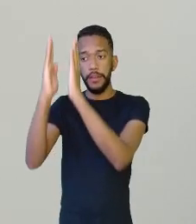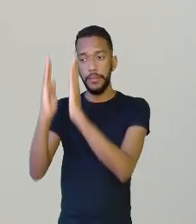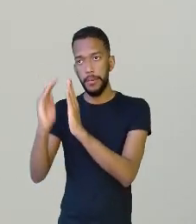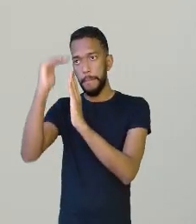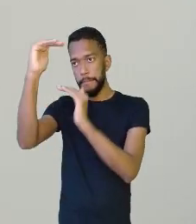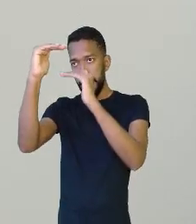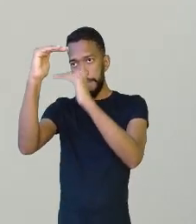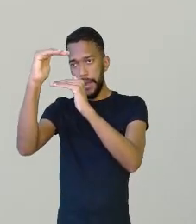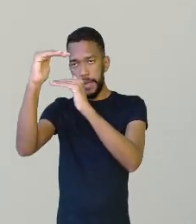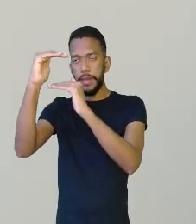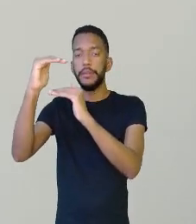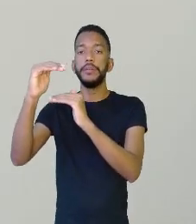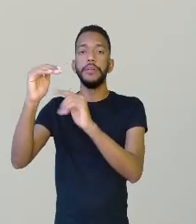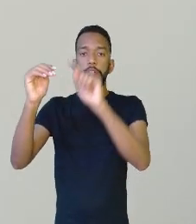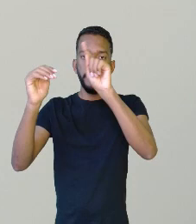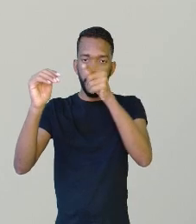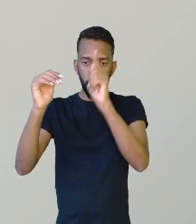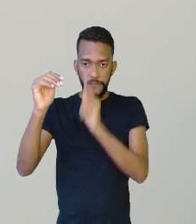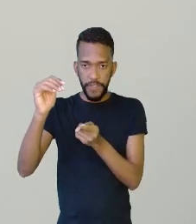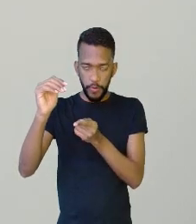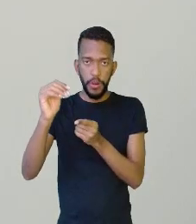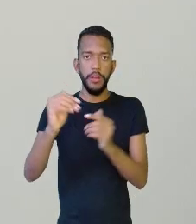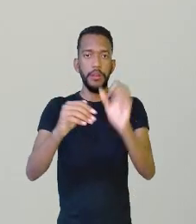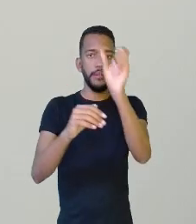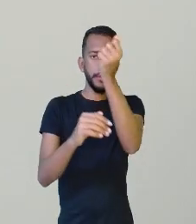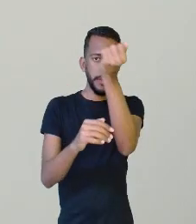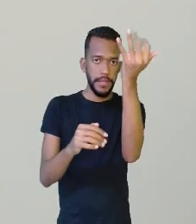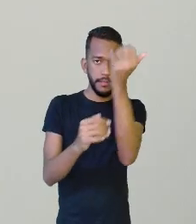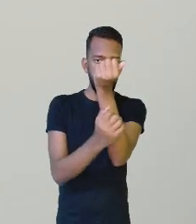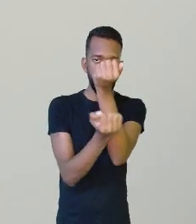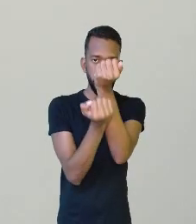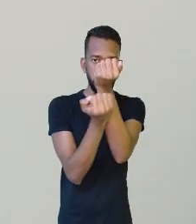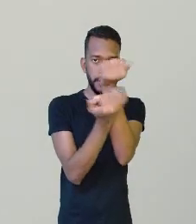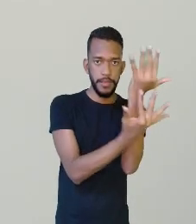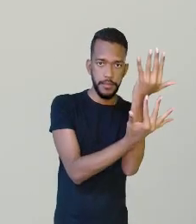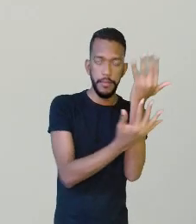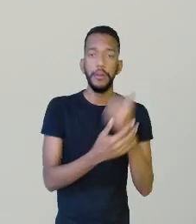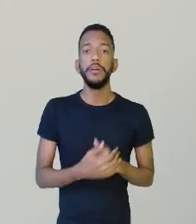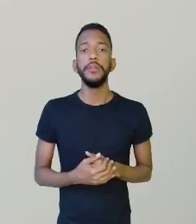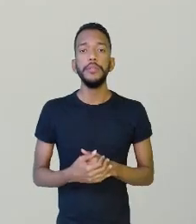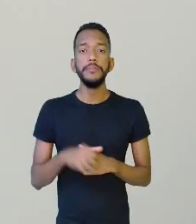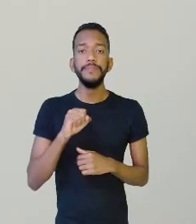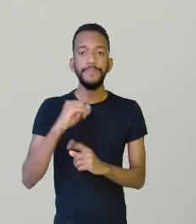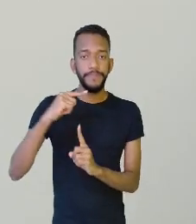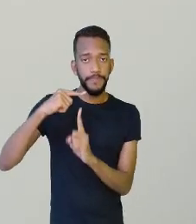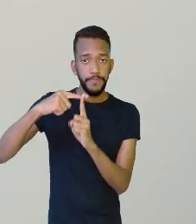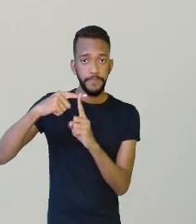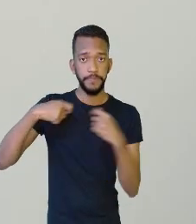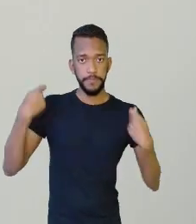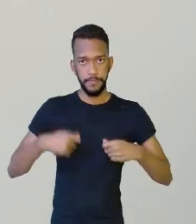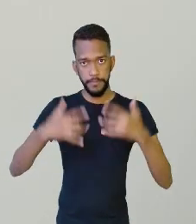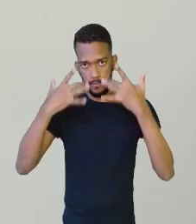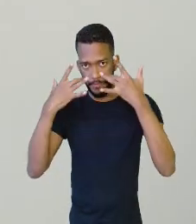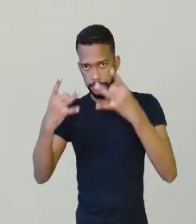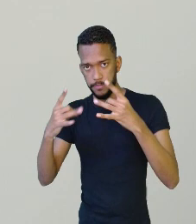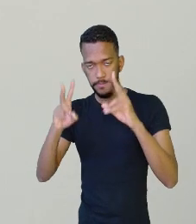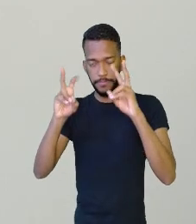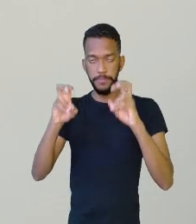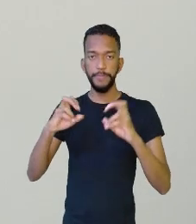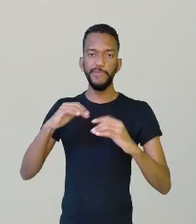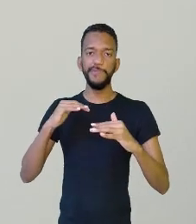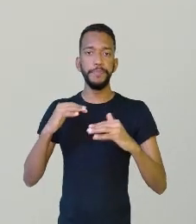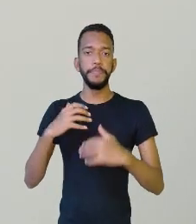decimais de decimais. Se eu estou falando de adição, eu preciso estar atento à posição dos